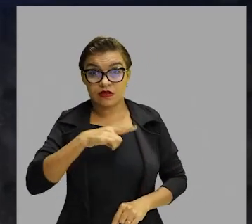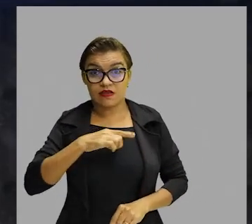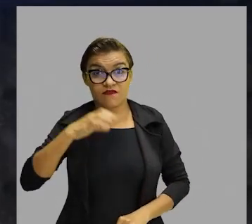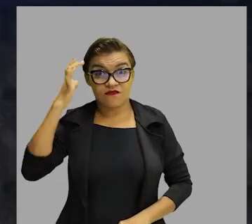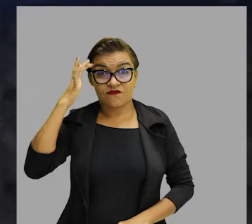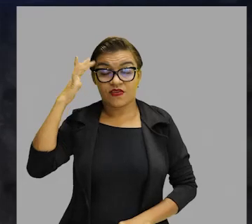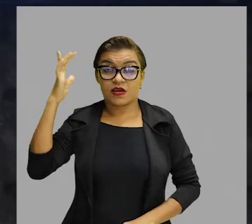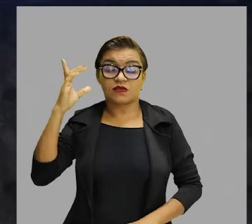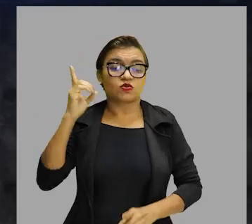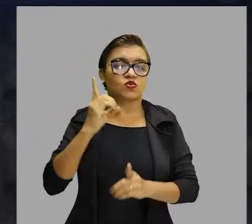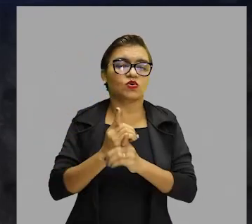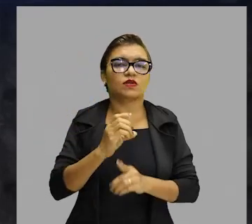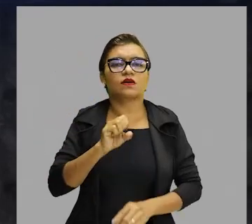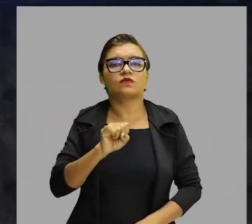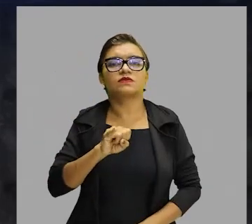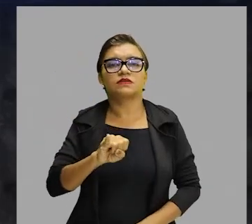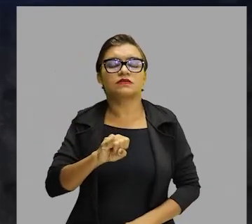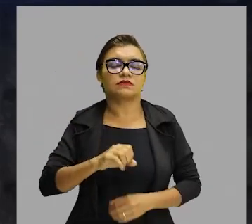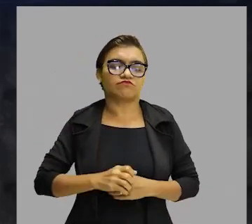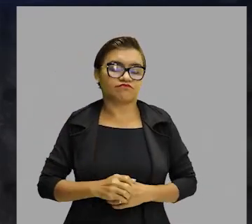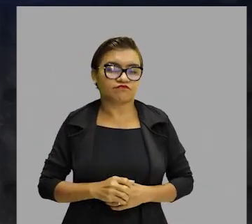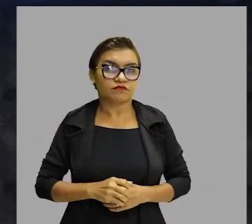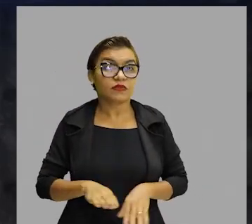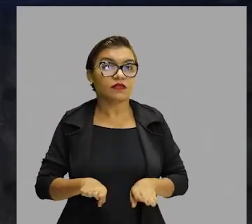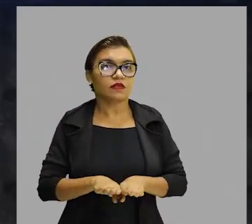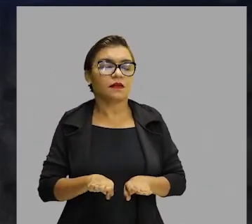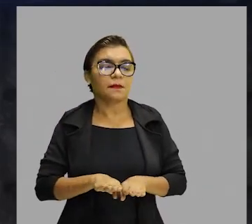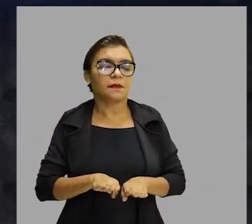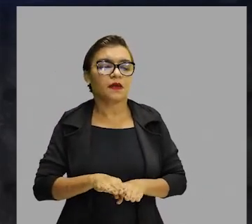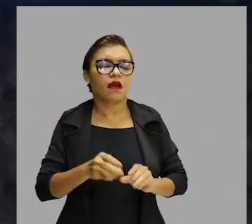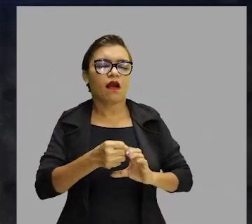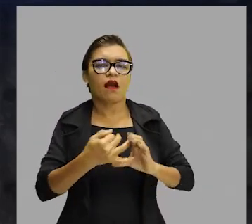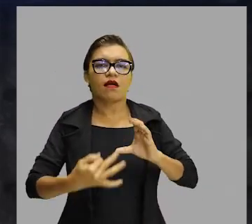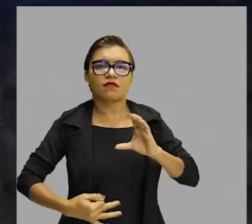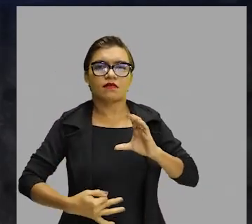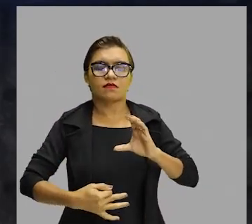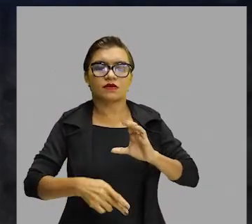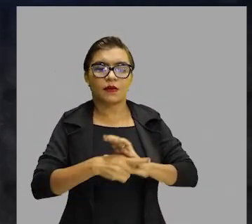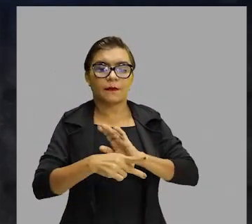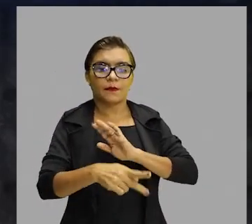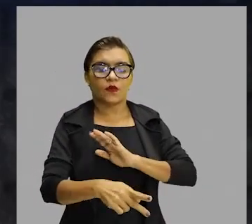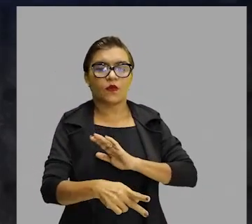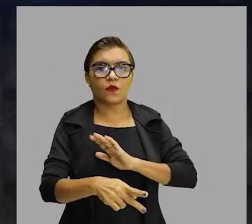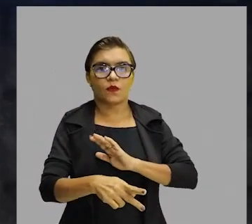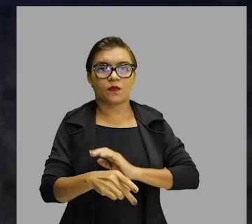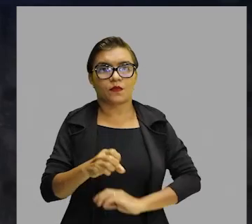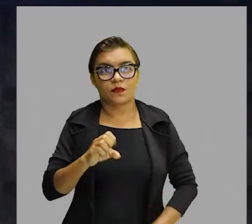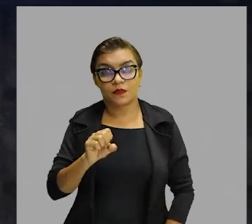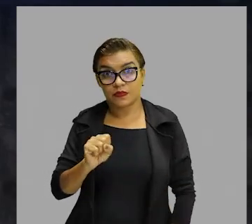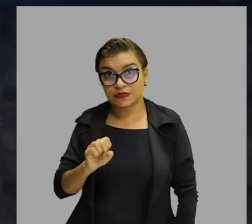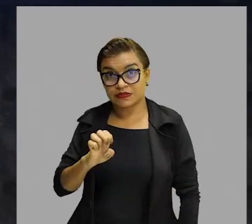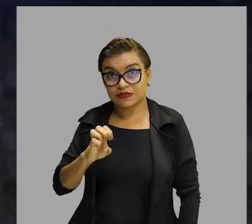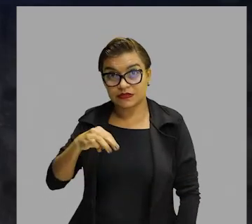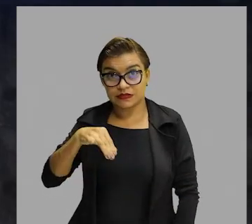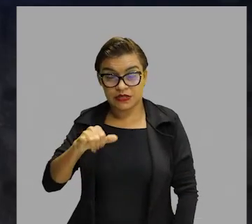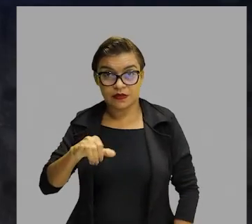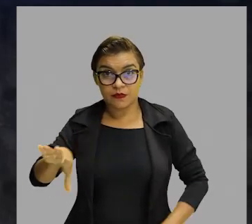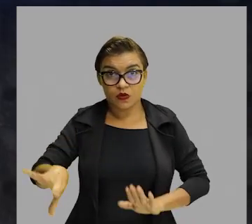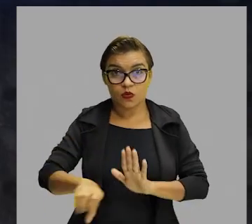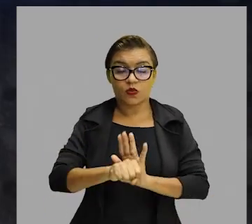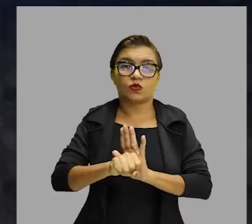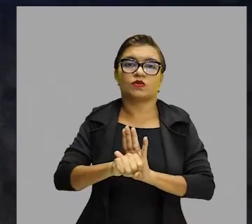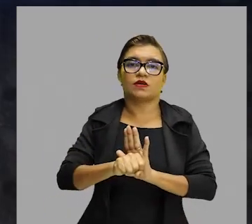silício e também pela sua característica de semicondutor, né? Ser tetravalente, ter 4 elétrons na